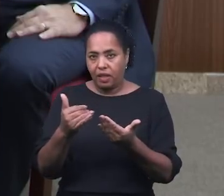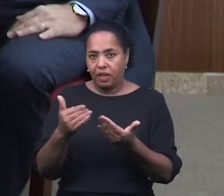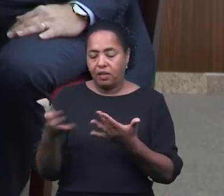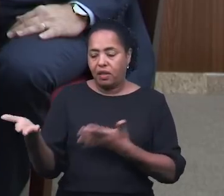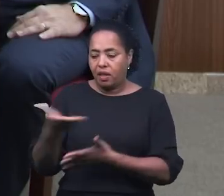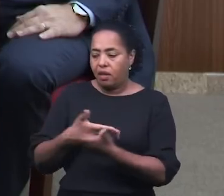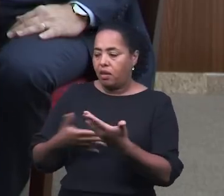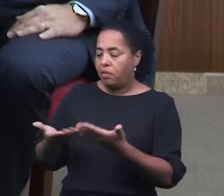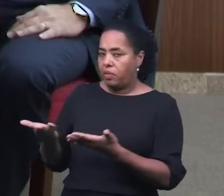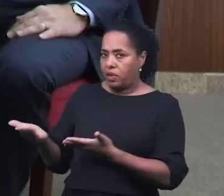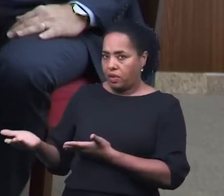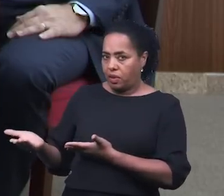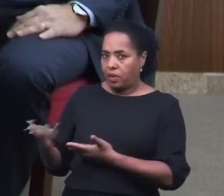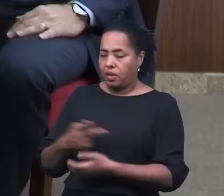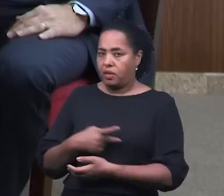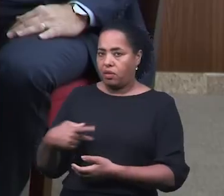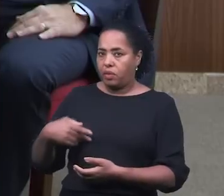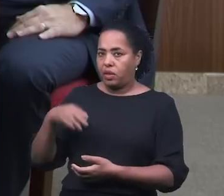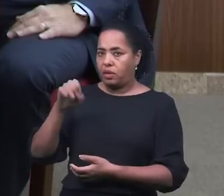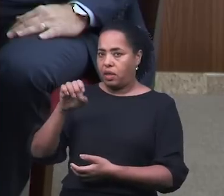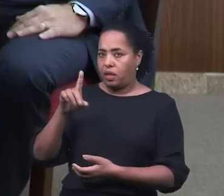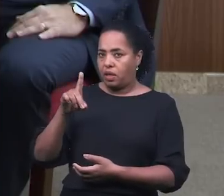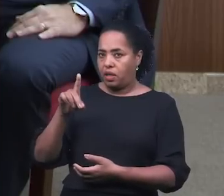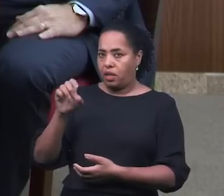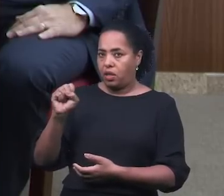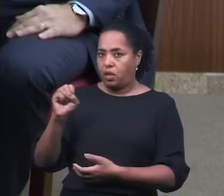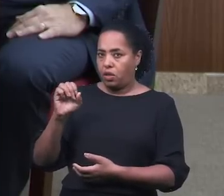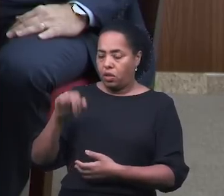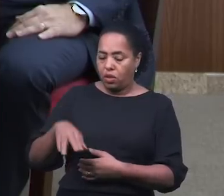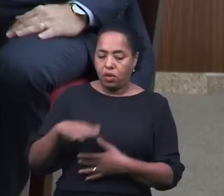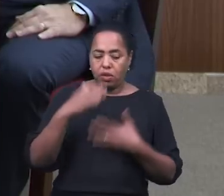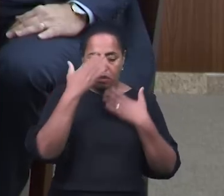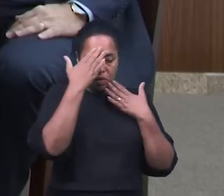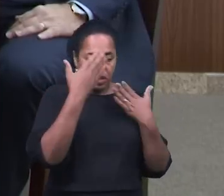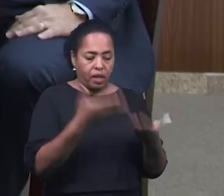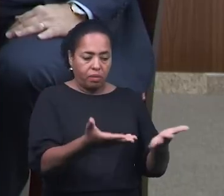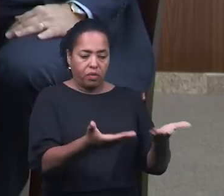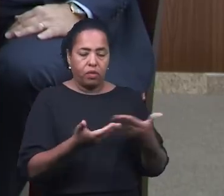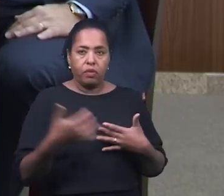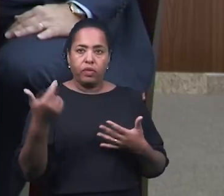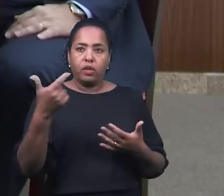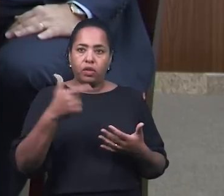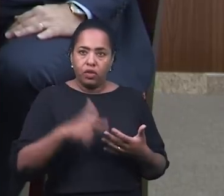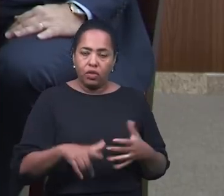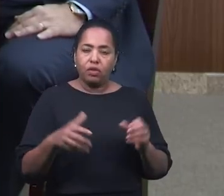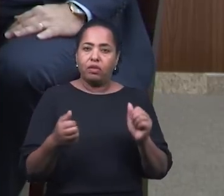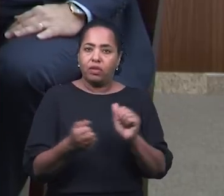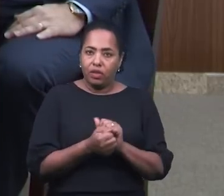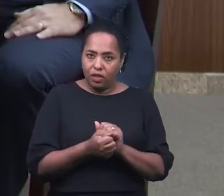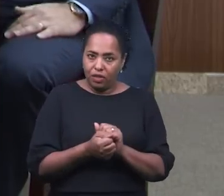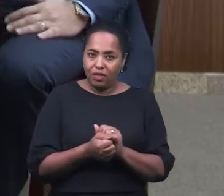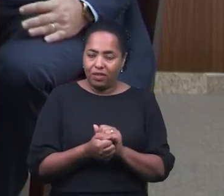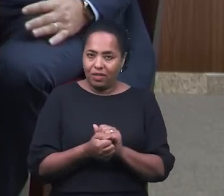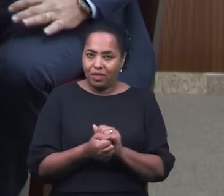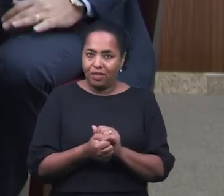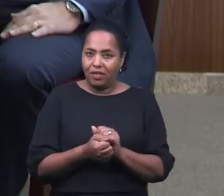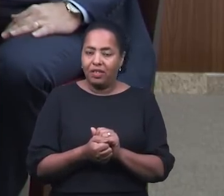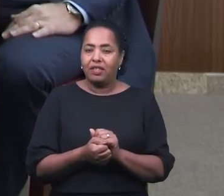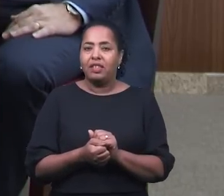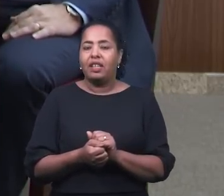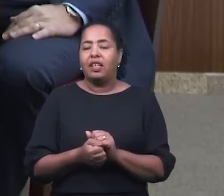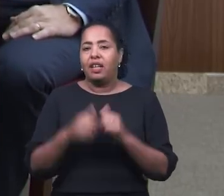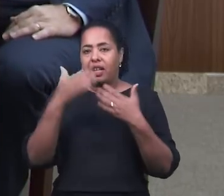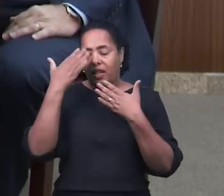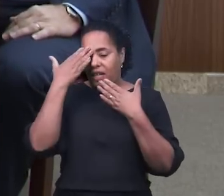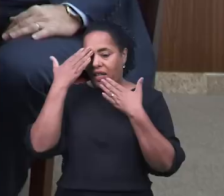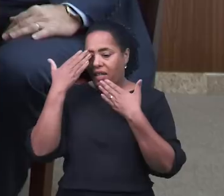aqui a participação do meu amigo, companheiro, Pastor Edson. Muito obrigado. Obrigado pelo convite mais uma vez. Estaremos juntos numa outra